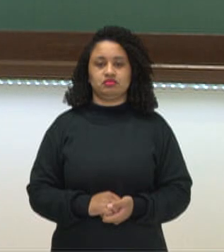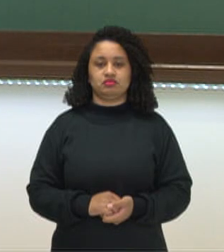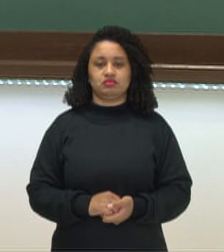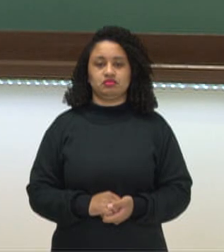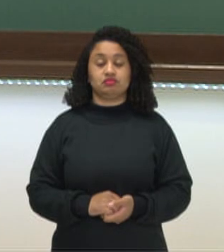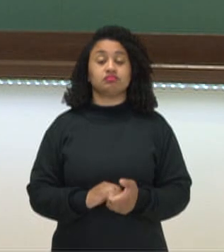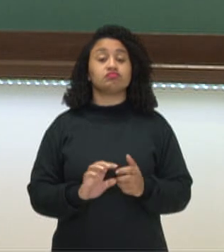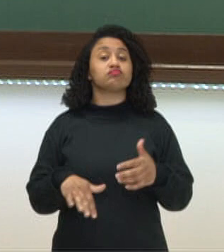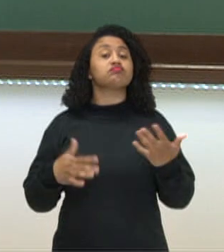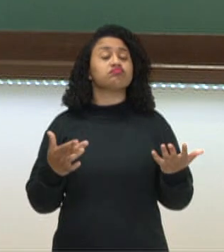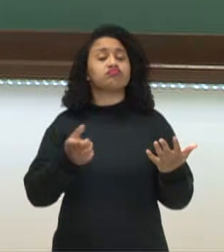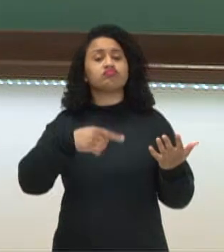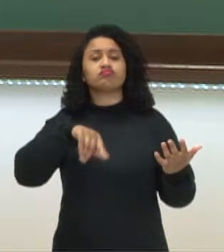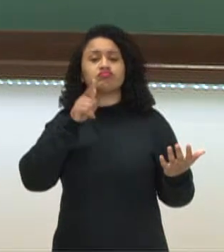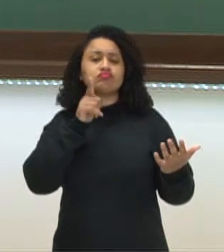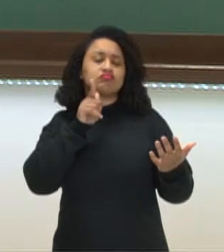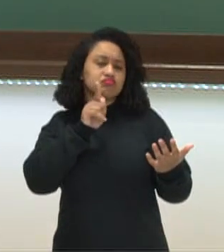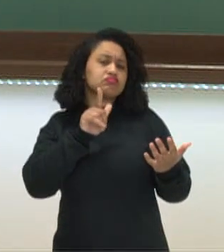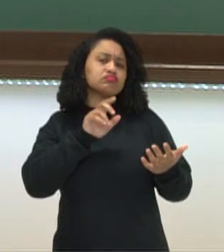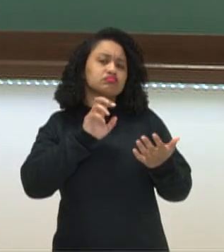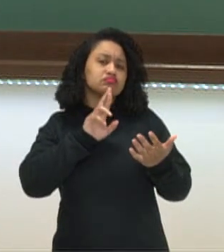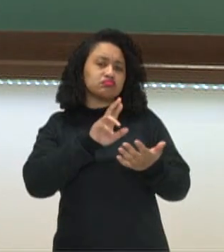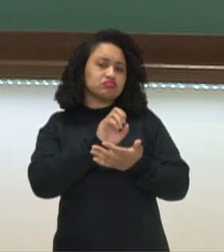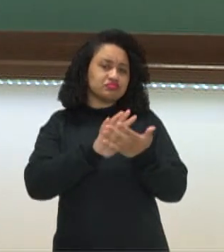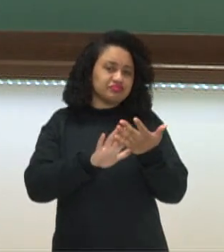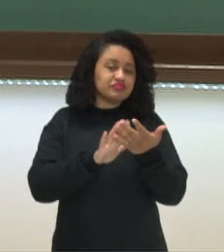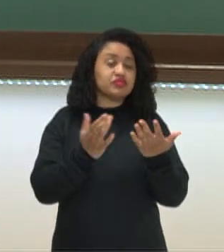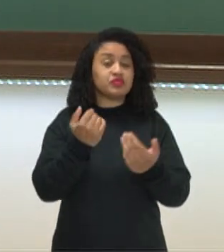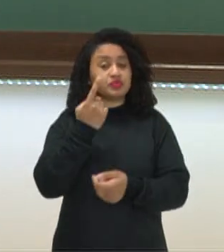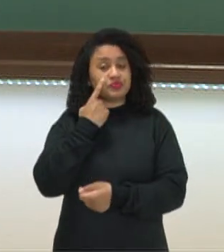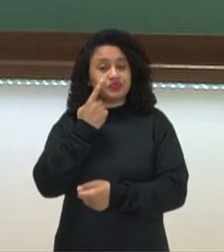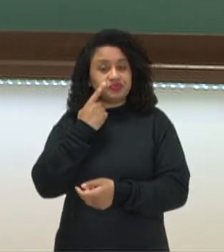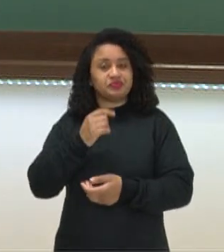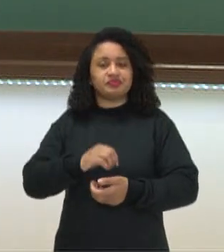E aí, conseguiram resolver, pessoal? Vamos lá?